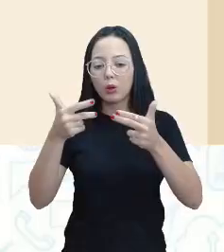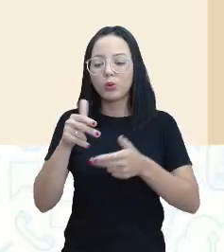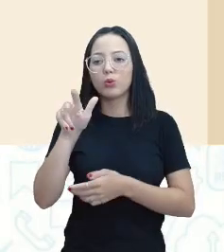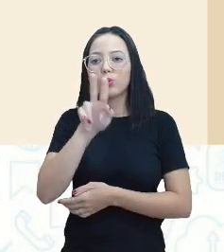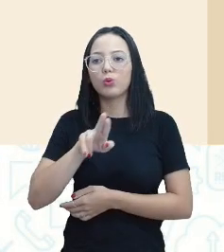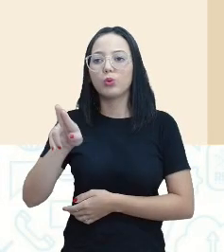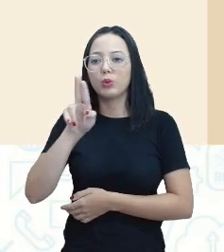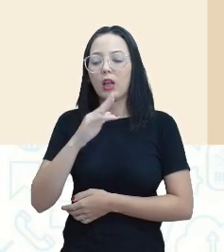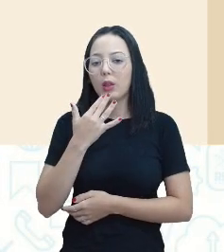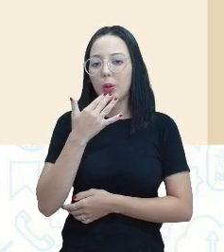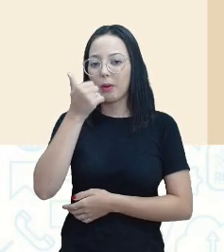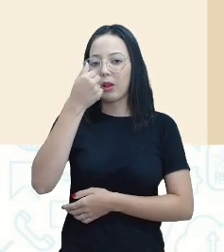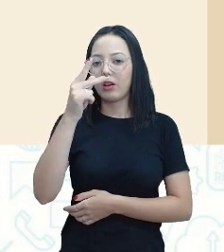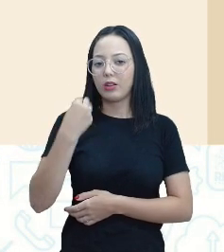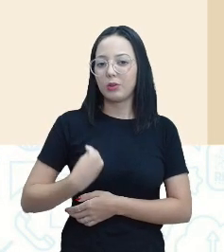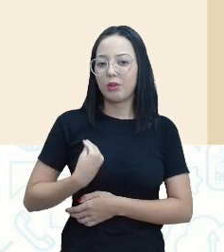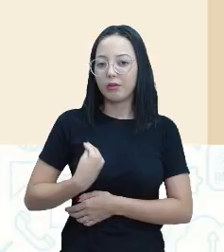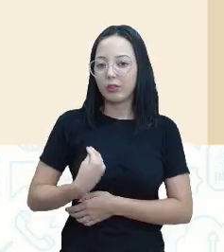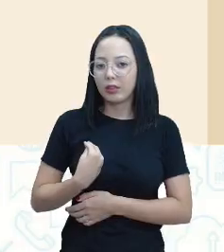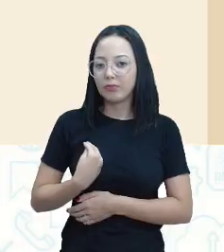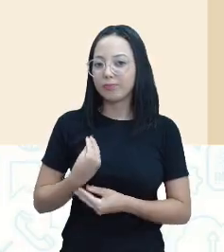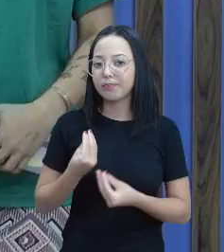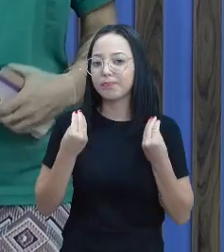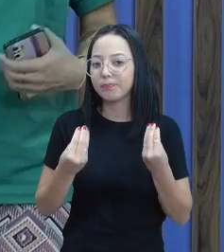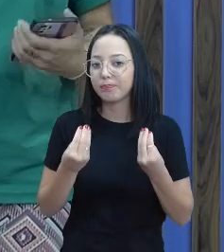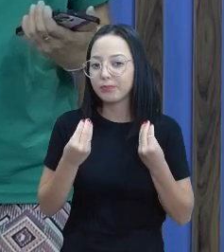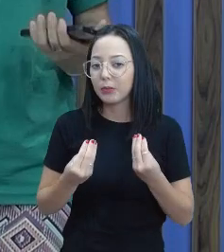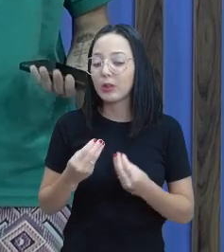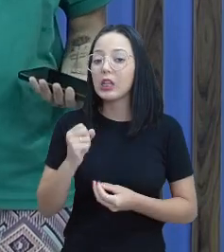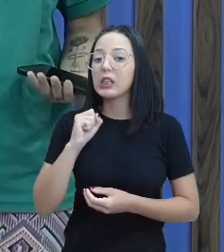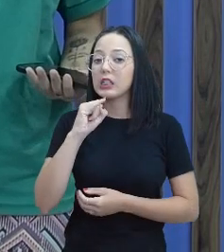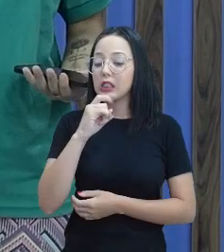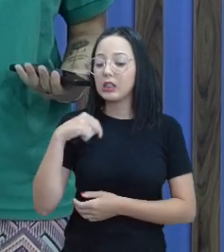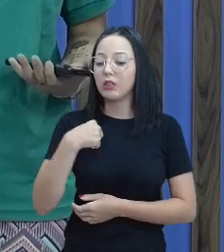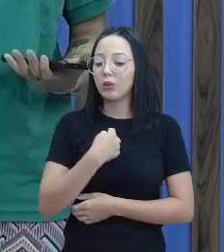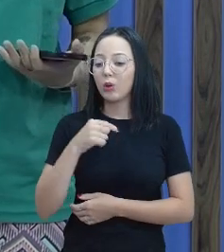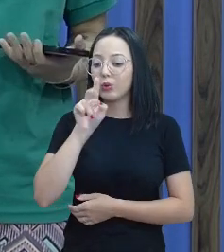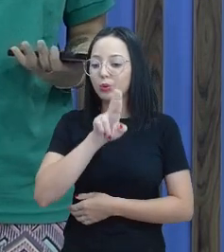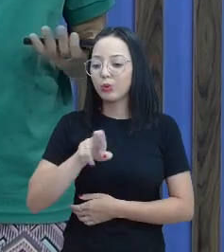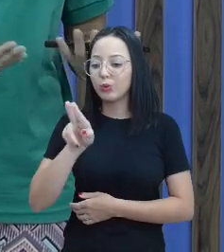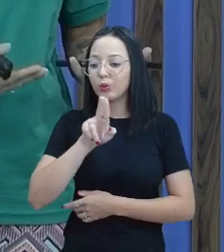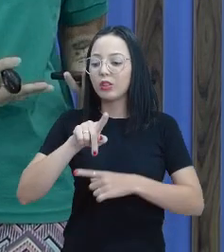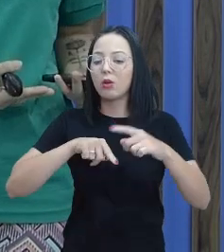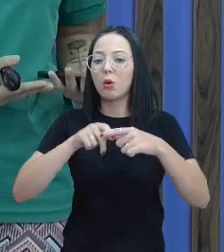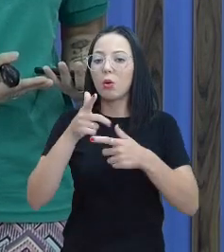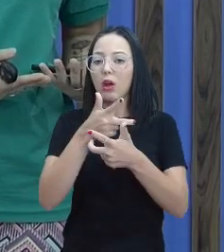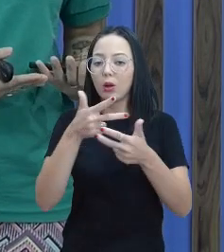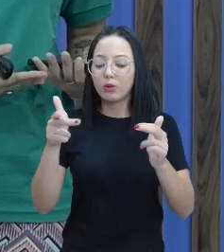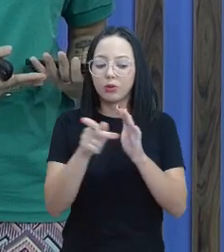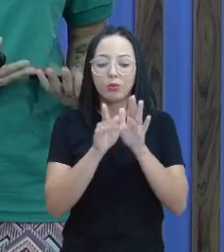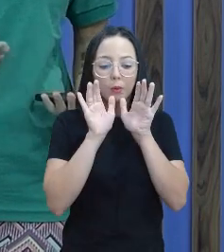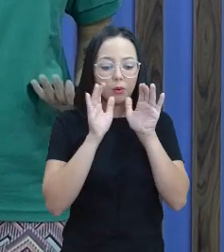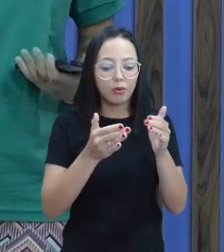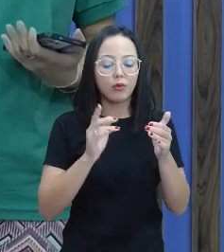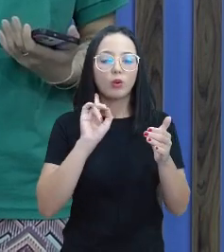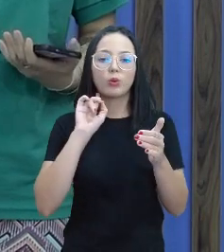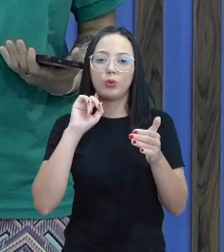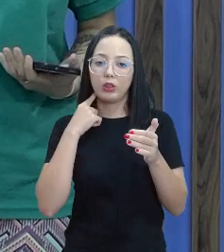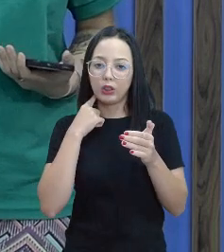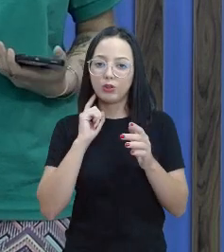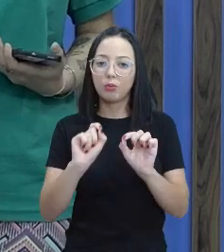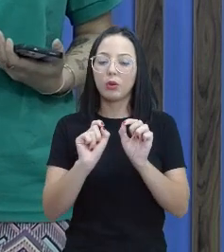para melhorar a sua vida, certo? Se a gente utilizasse esses recursos que é destinado para o lixo,